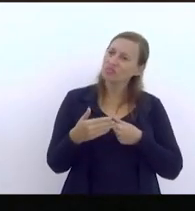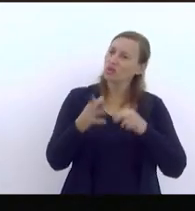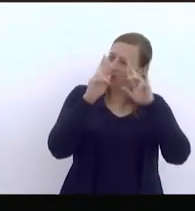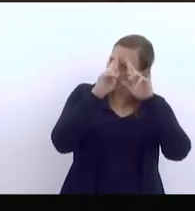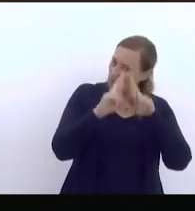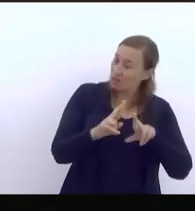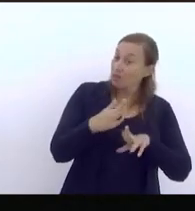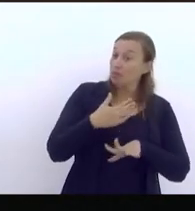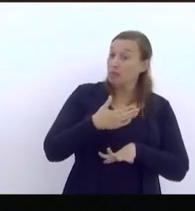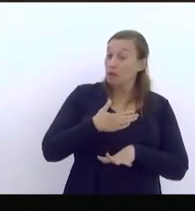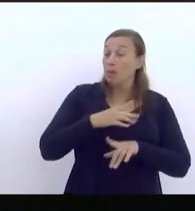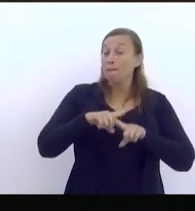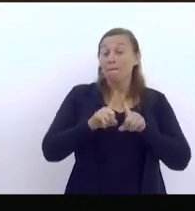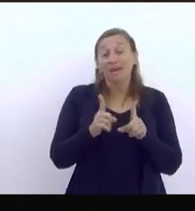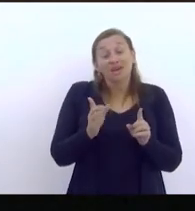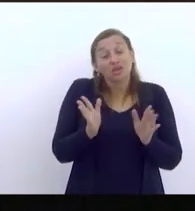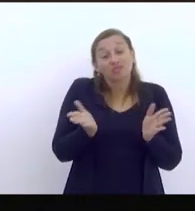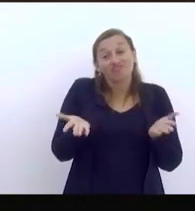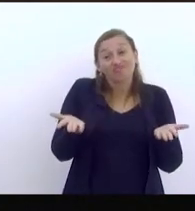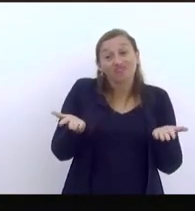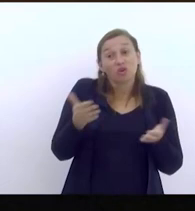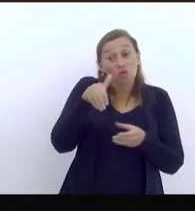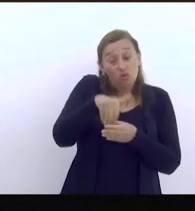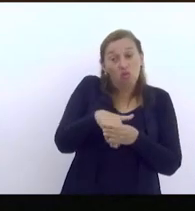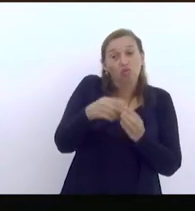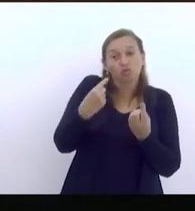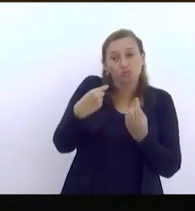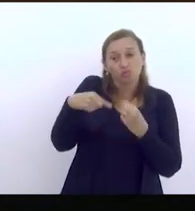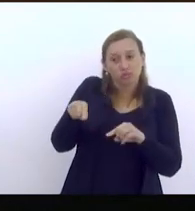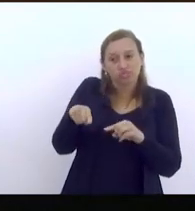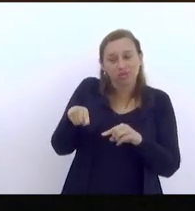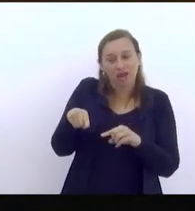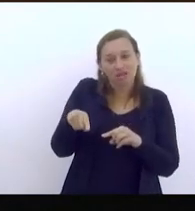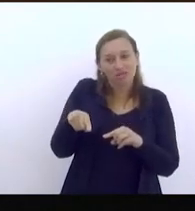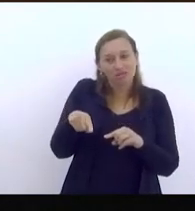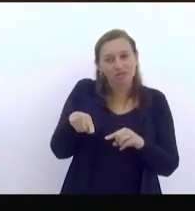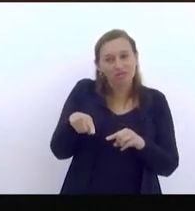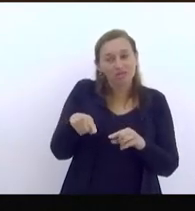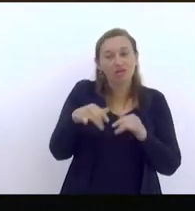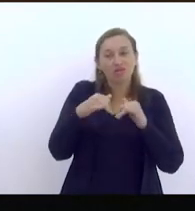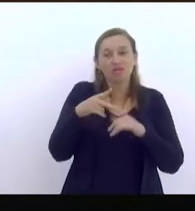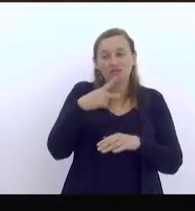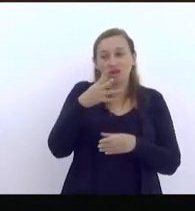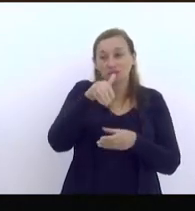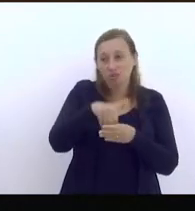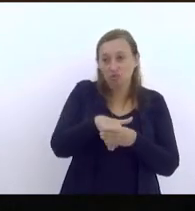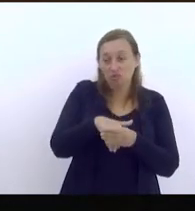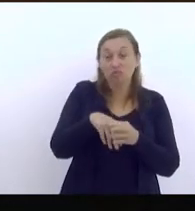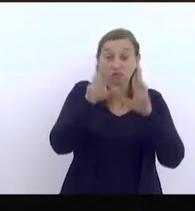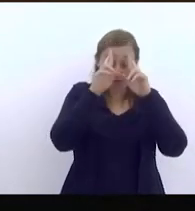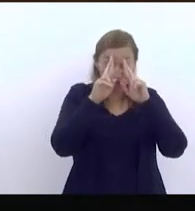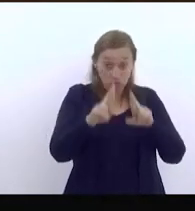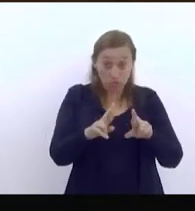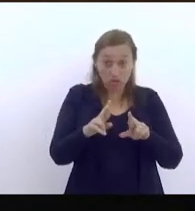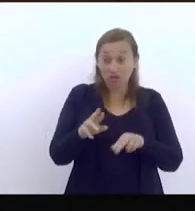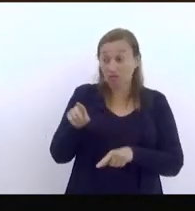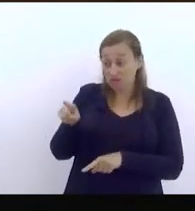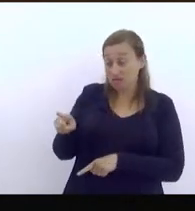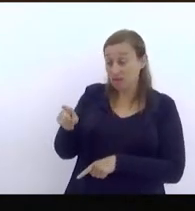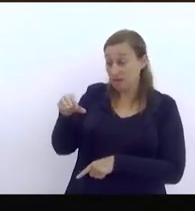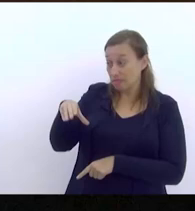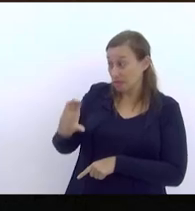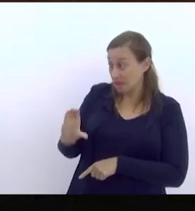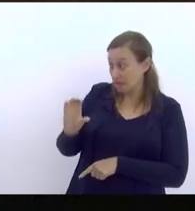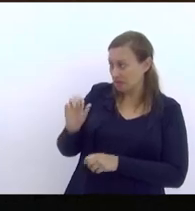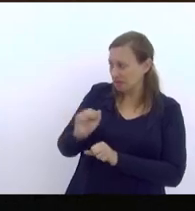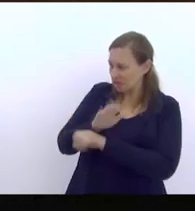respeito. Mas eu voto contrário, né, declarando aqui meu voto, mas com muito respeito a você, Mink, tá? Quero